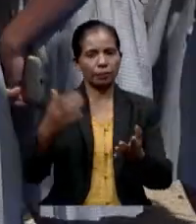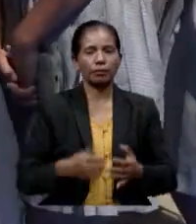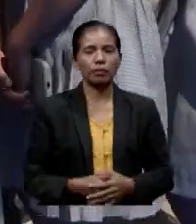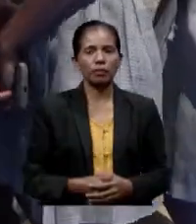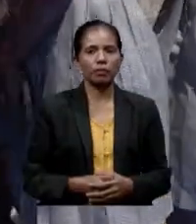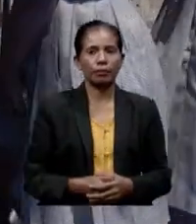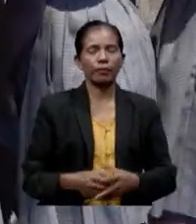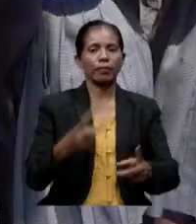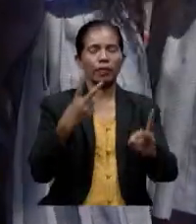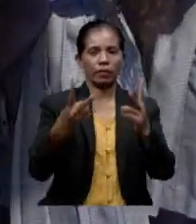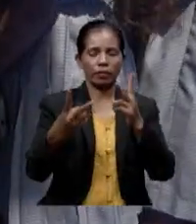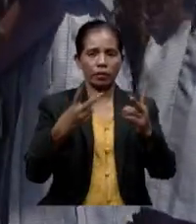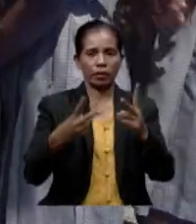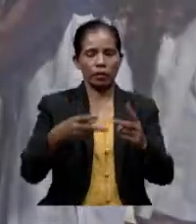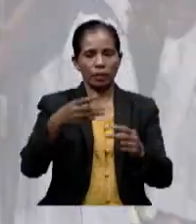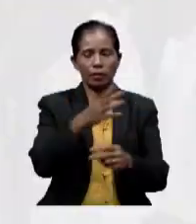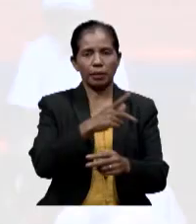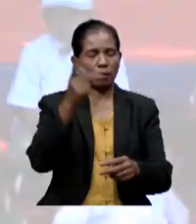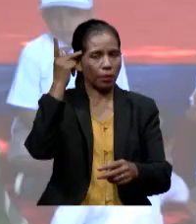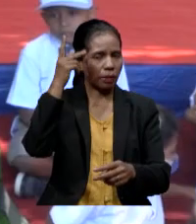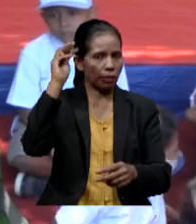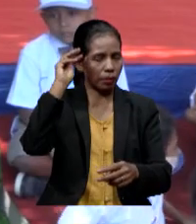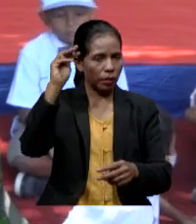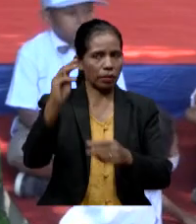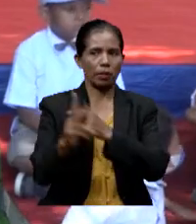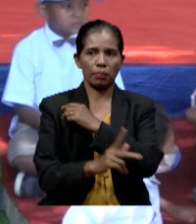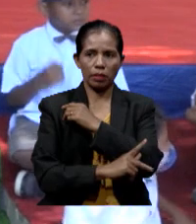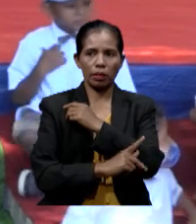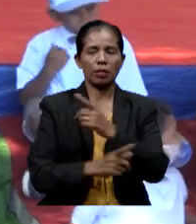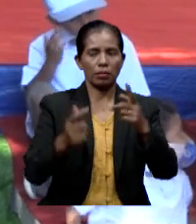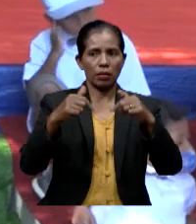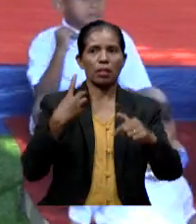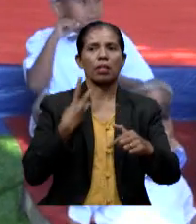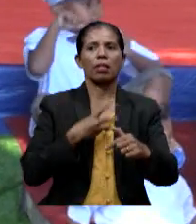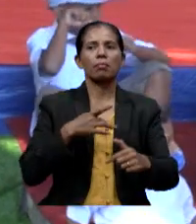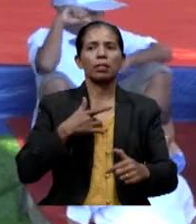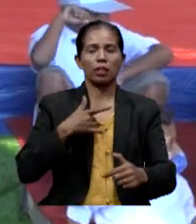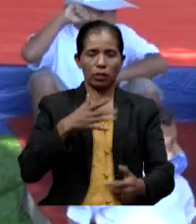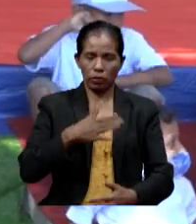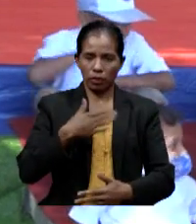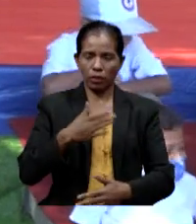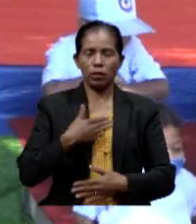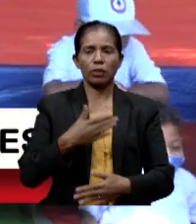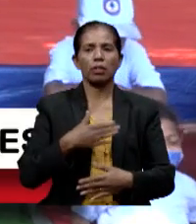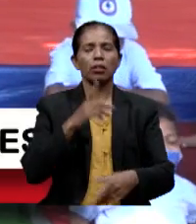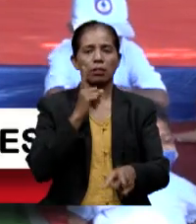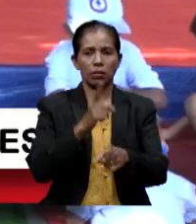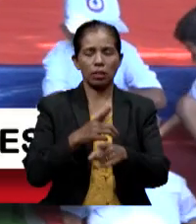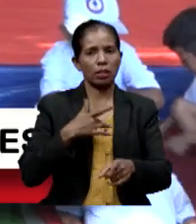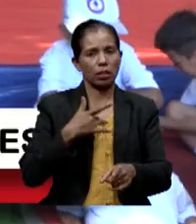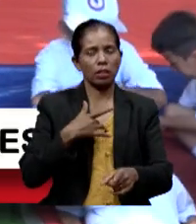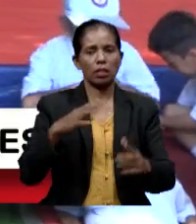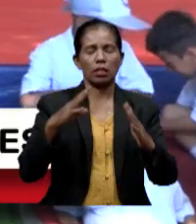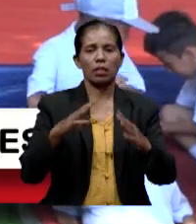do Sr. Primeiro-Ministro da República Portuguesa, Niama Externato, neva a mim um revolto, a escola orgulha também